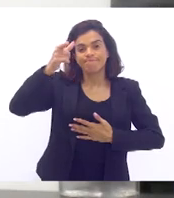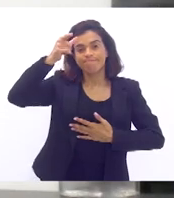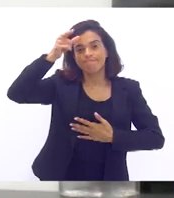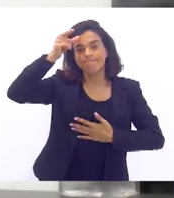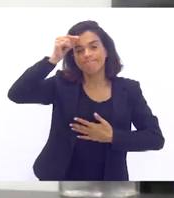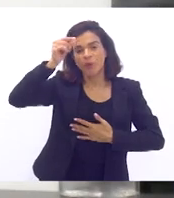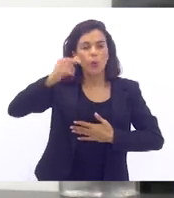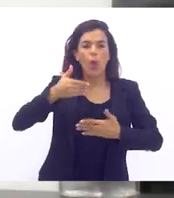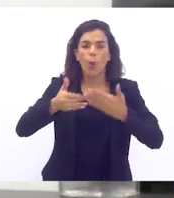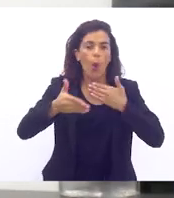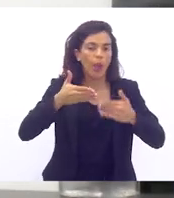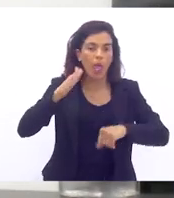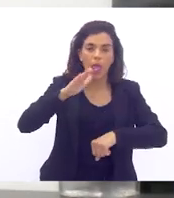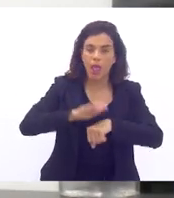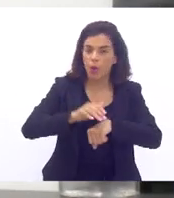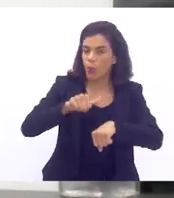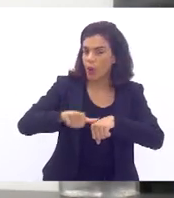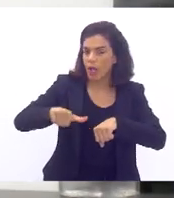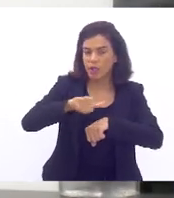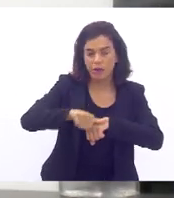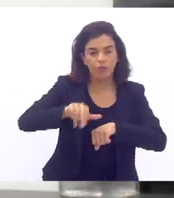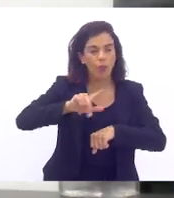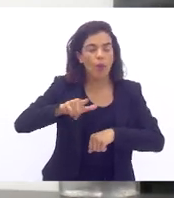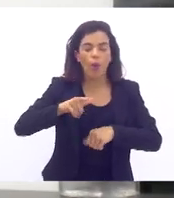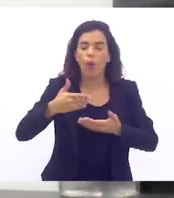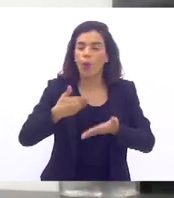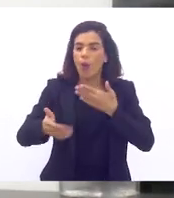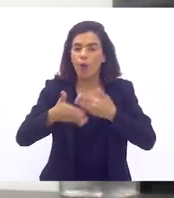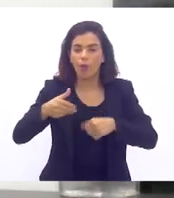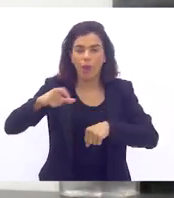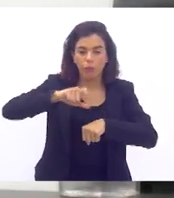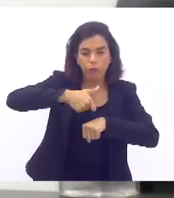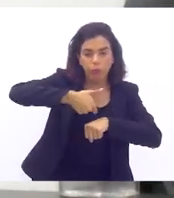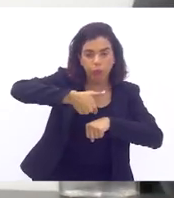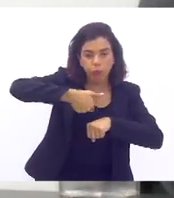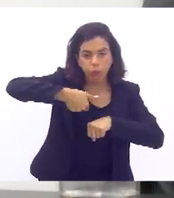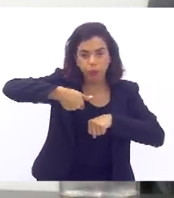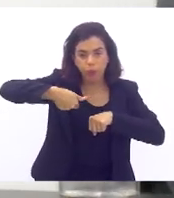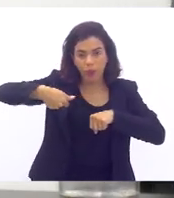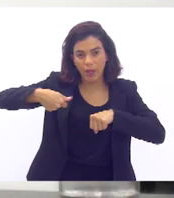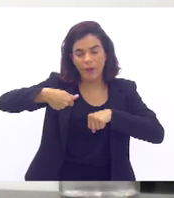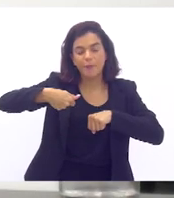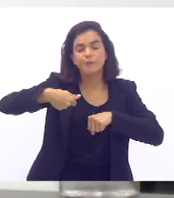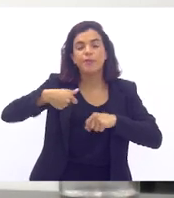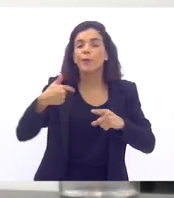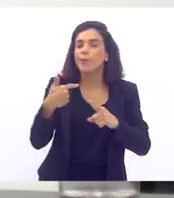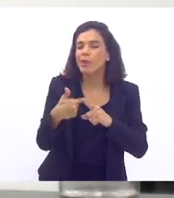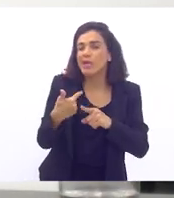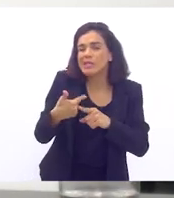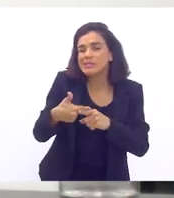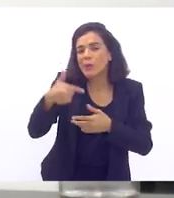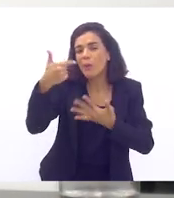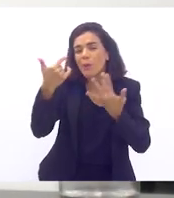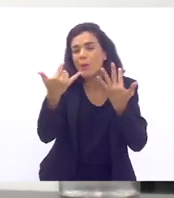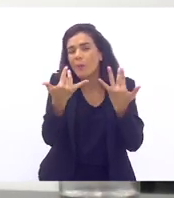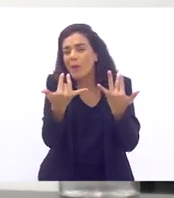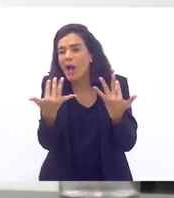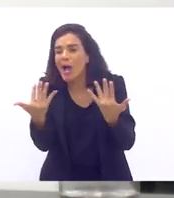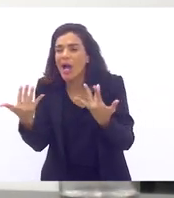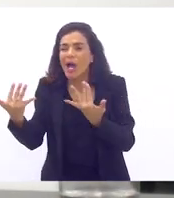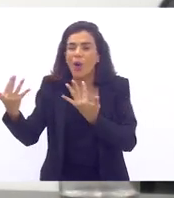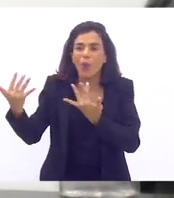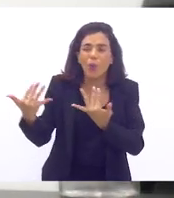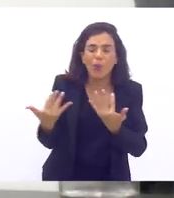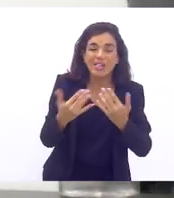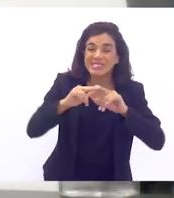qualquer curativo não é qualquer cobertura e por isso nós fizemos questão de colocar isso na lei porque são muitas mãos trabalhando para